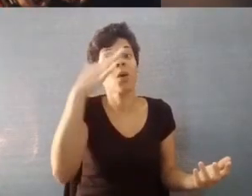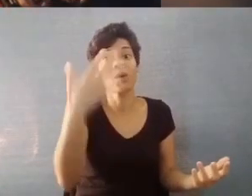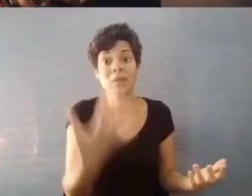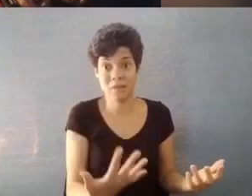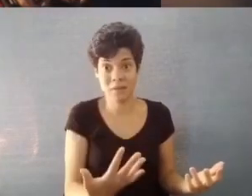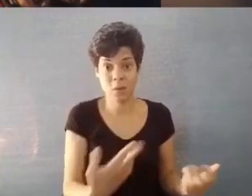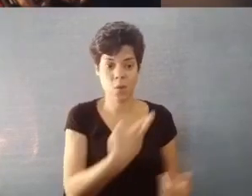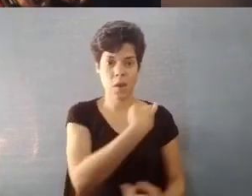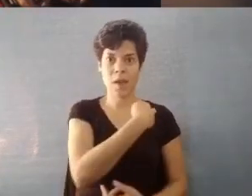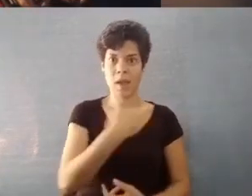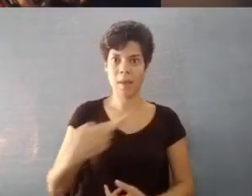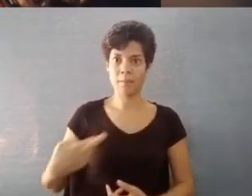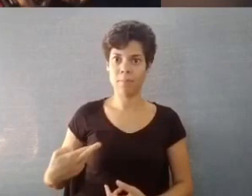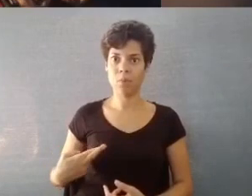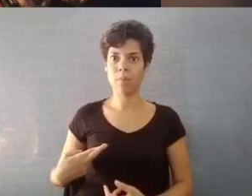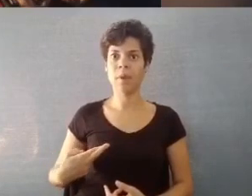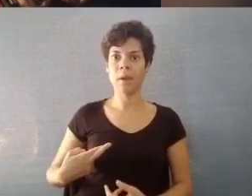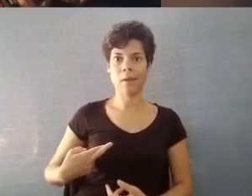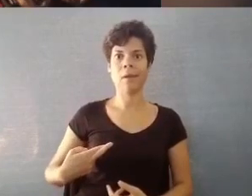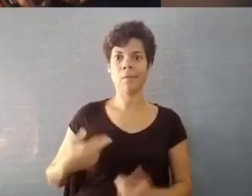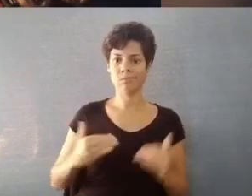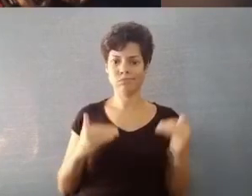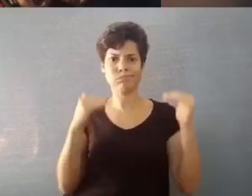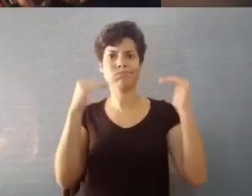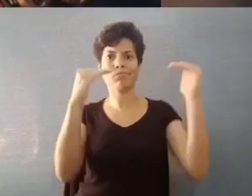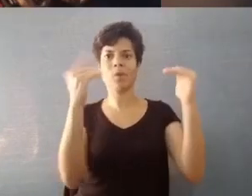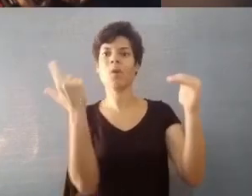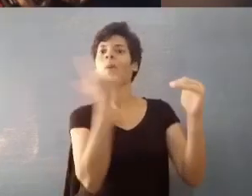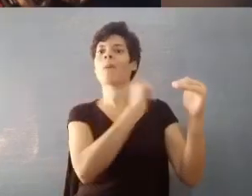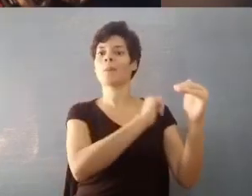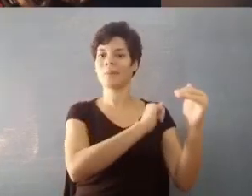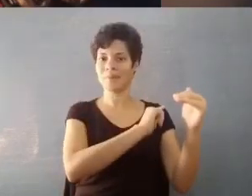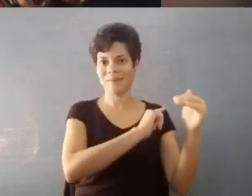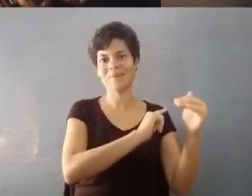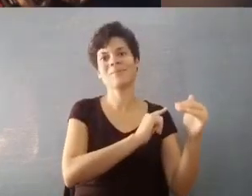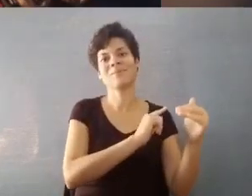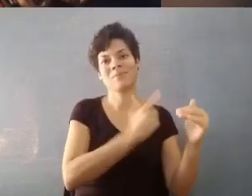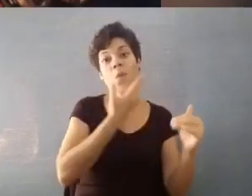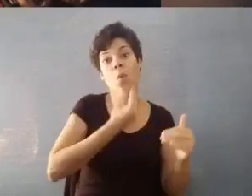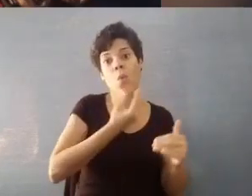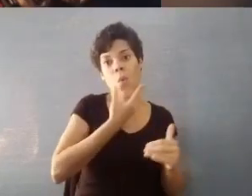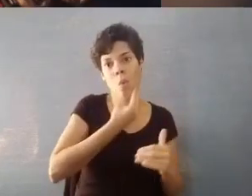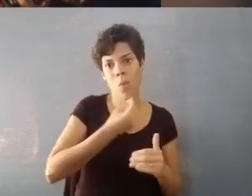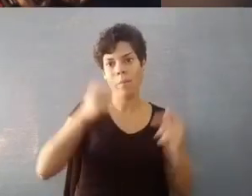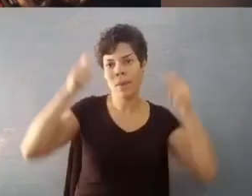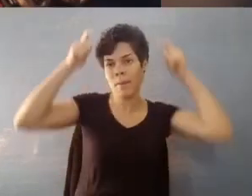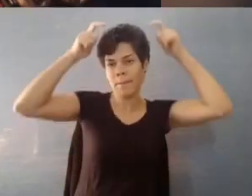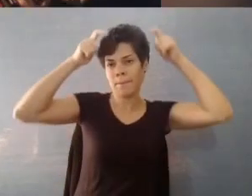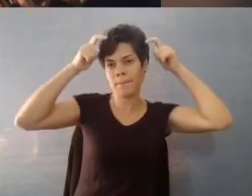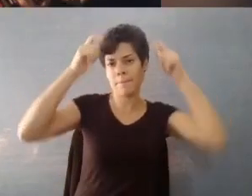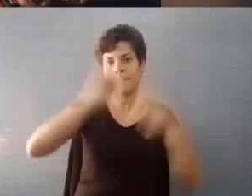foi então proclamada e o imperador não resistiu.